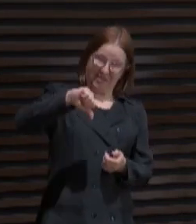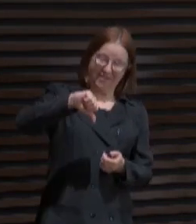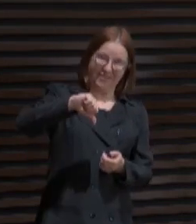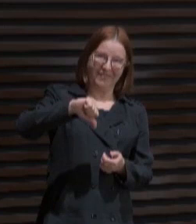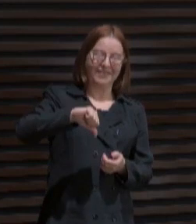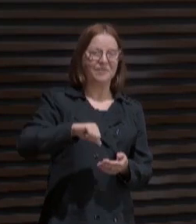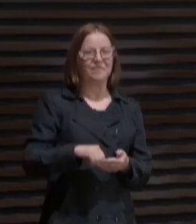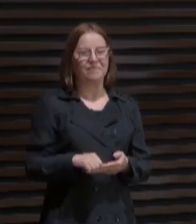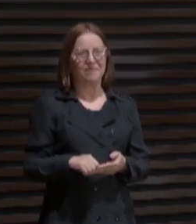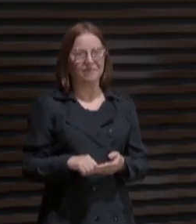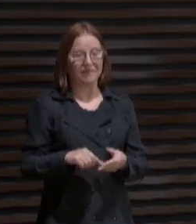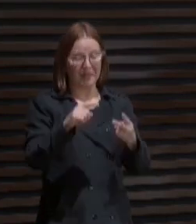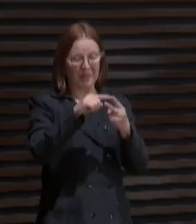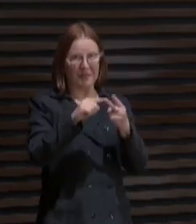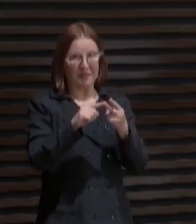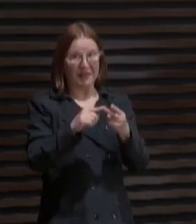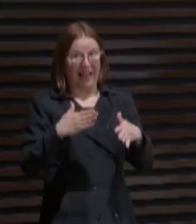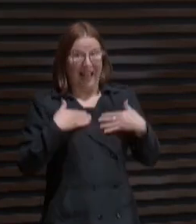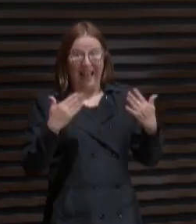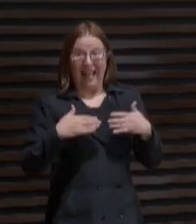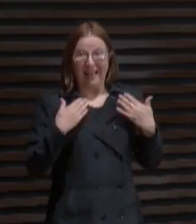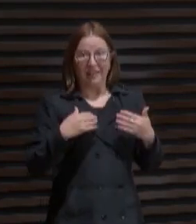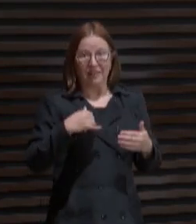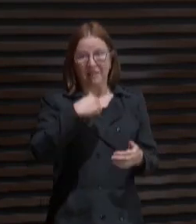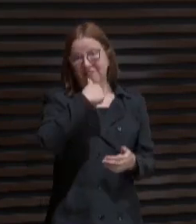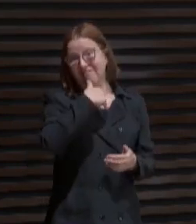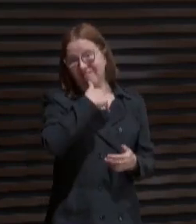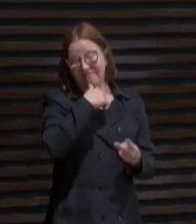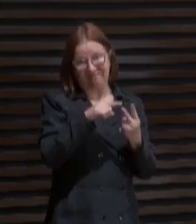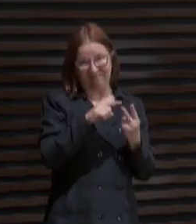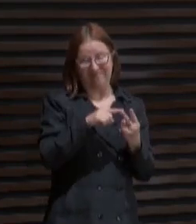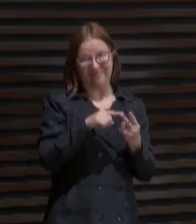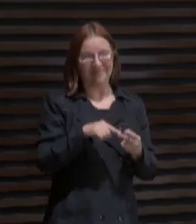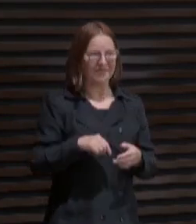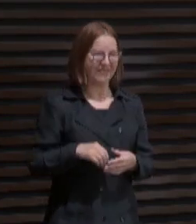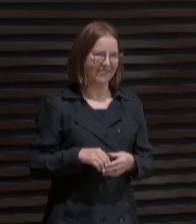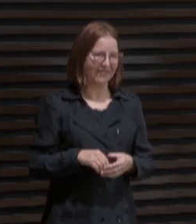Nessa dualidade, alegria, tristeza,